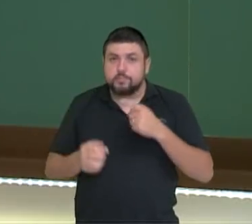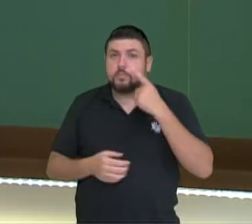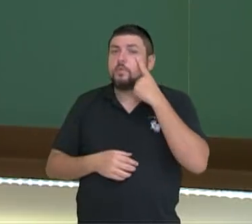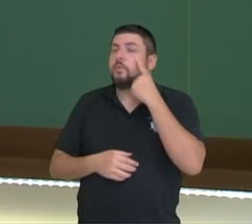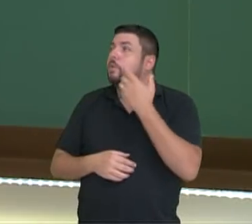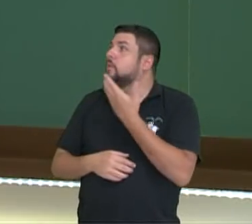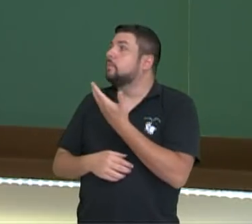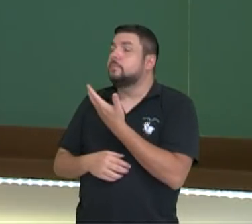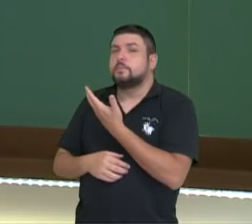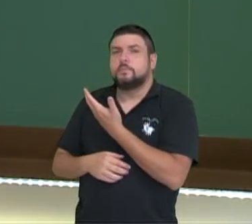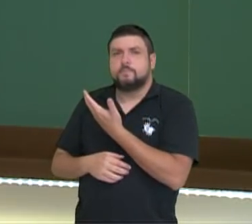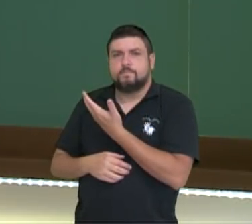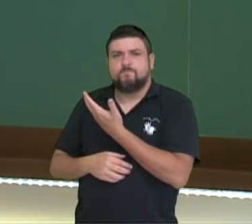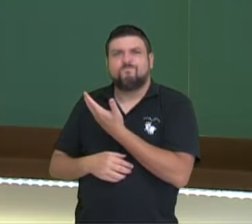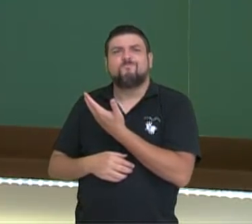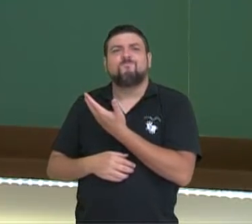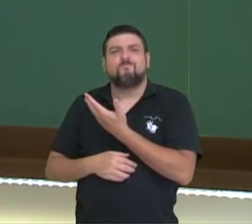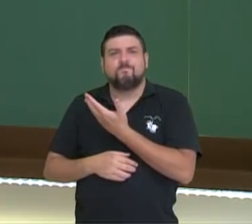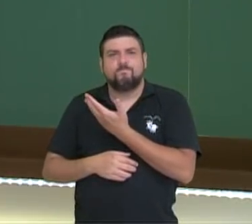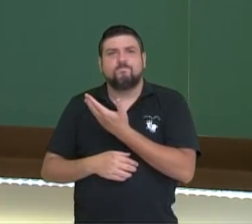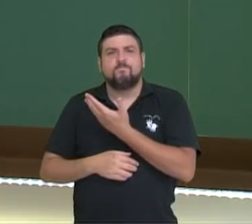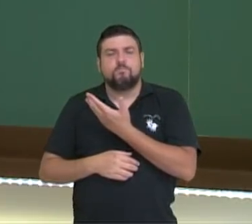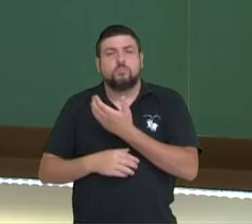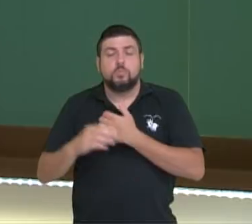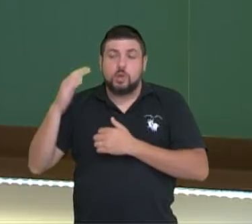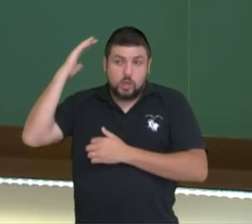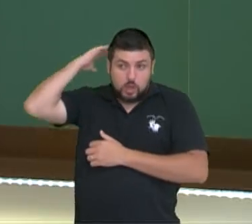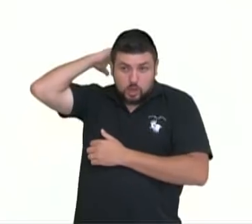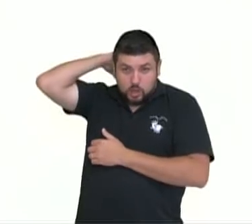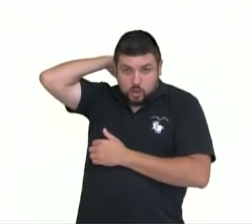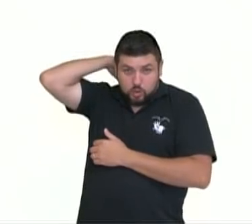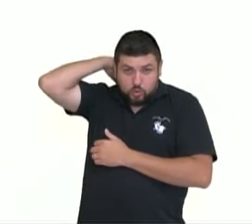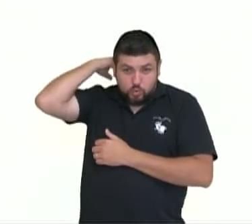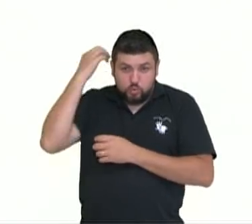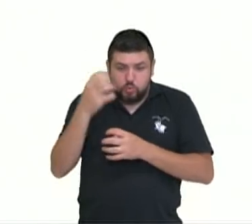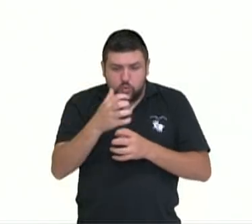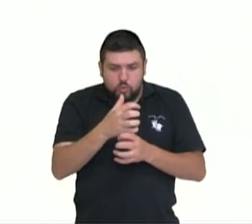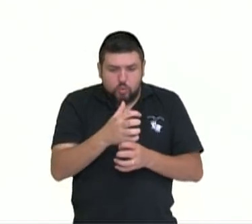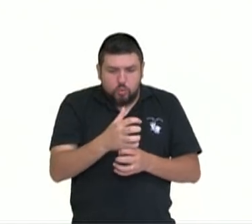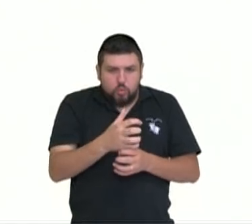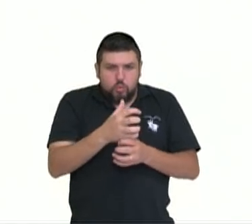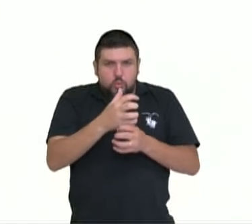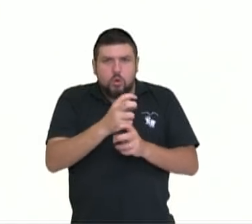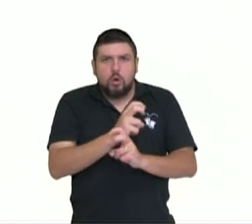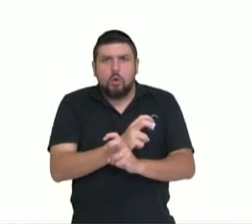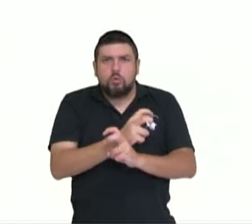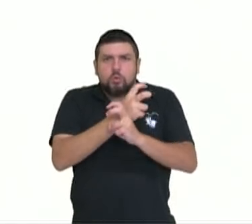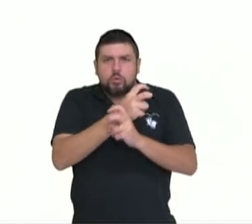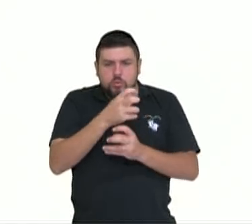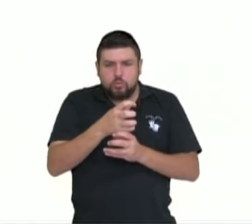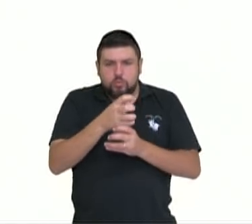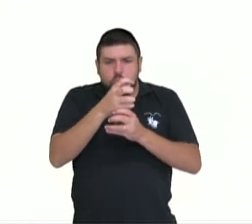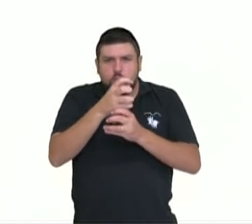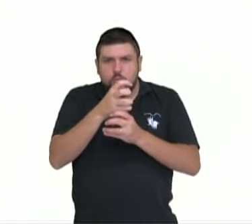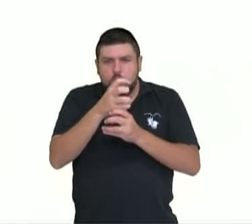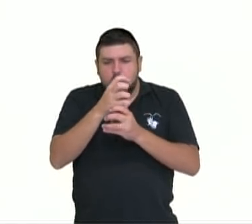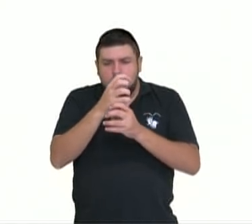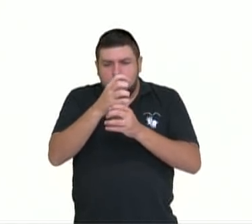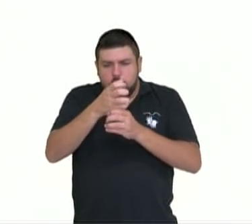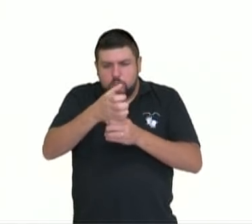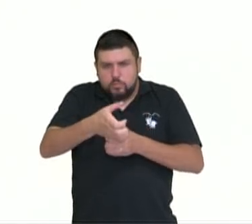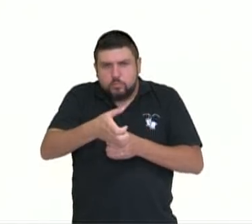uma tensão na sua coluna vertebral, tá? Nas nossas